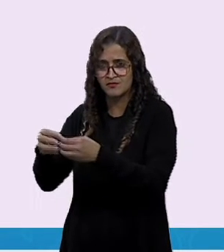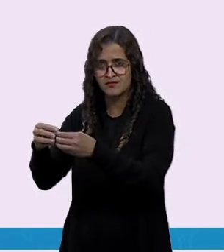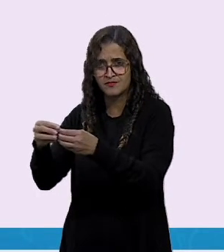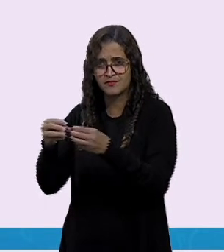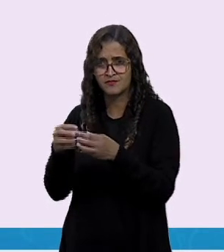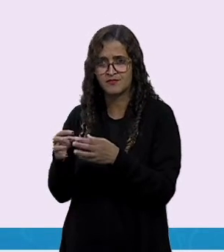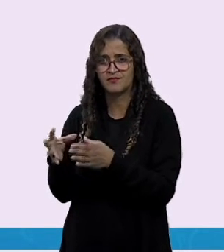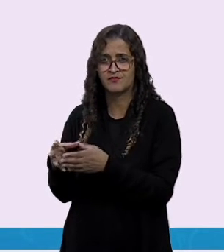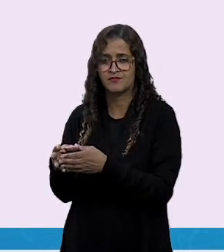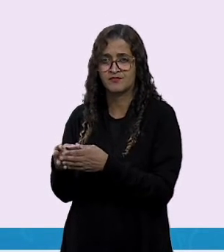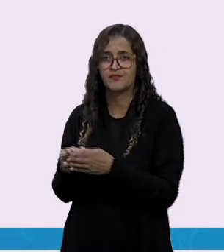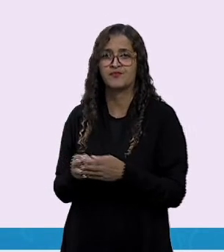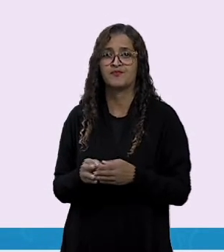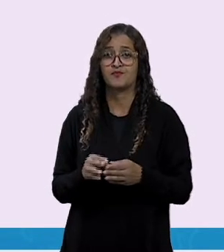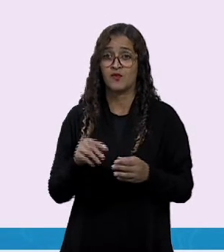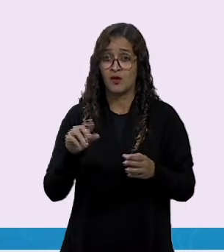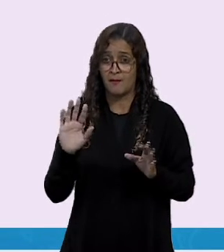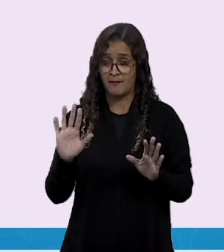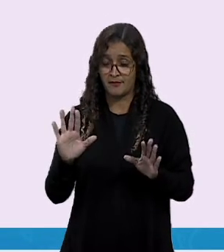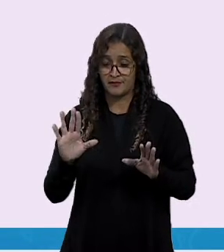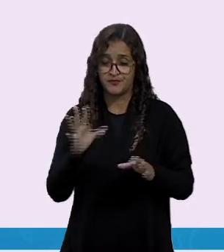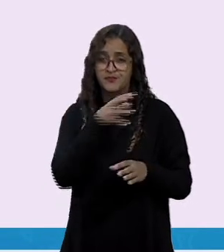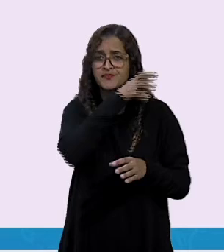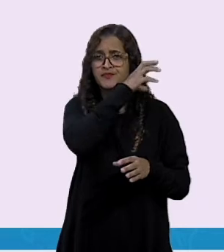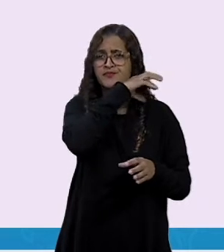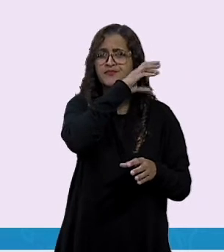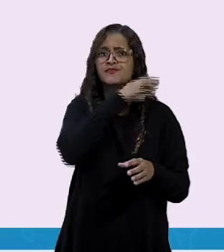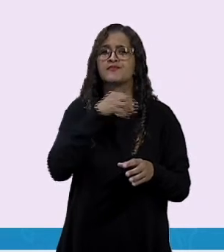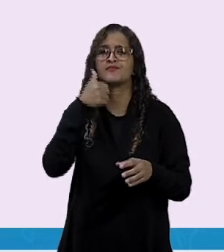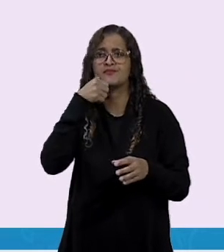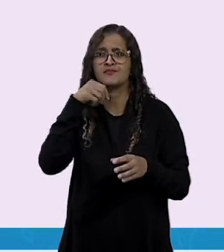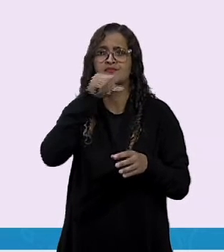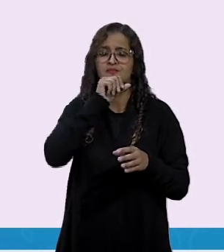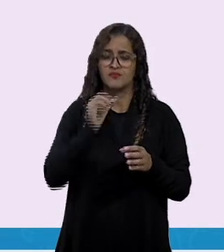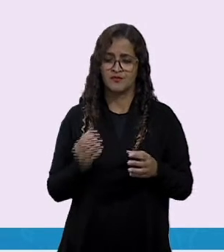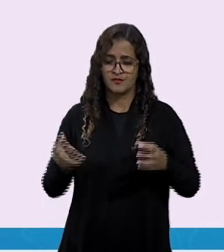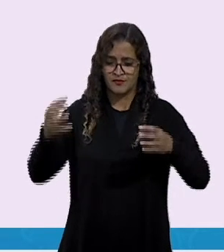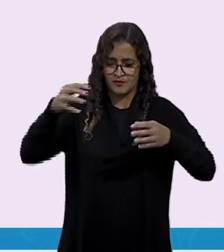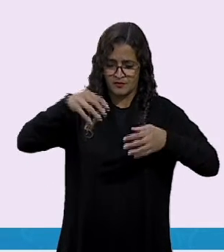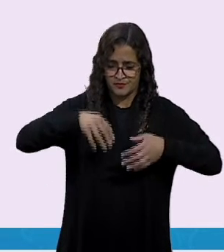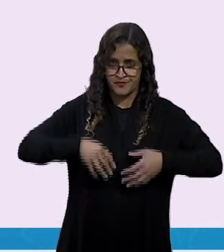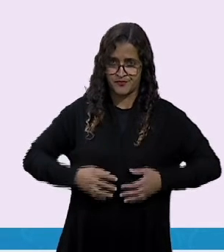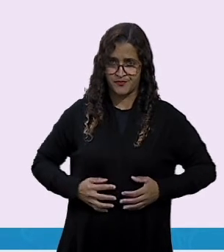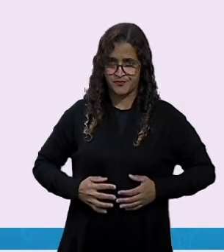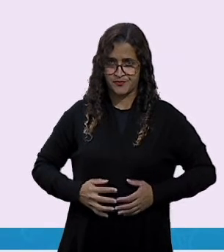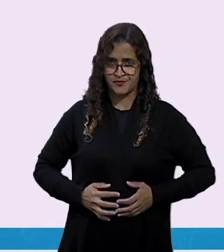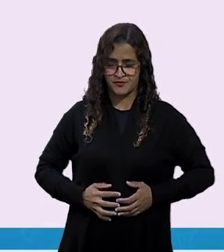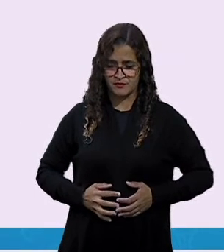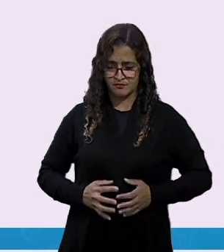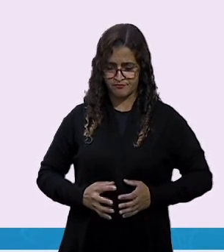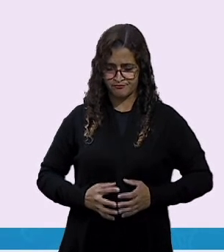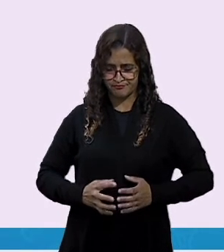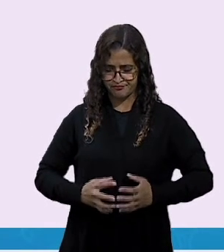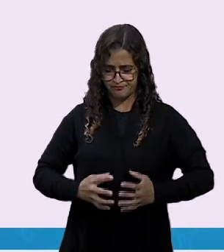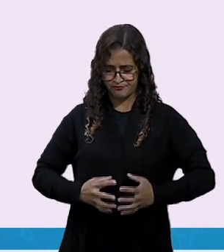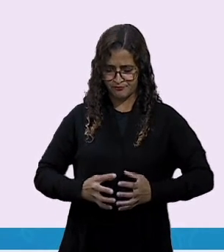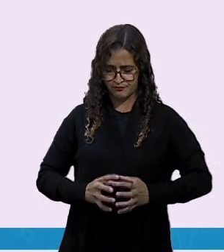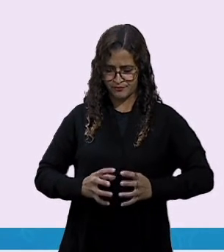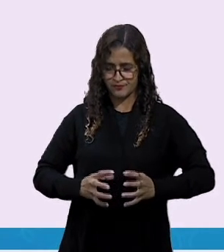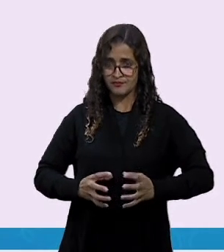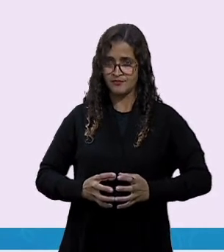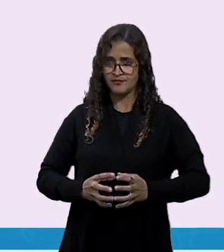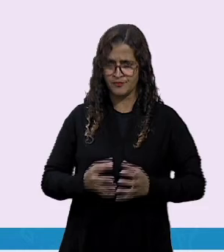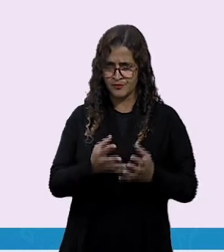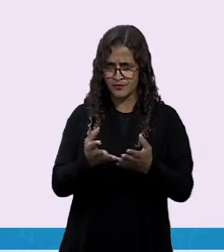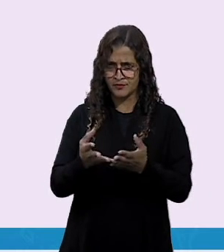gente chama esse período de gestação. Quanto tempo que a gente tem a gestação do ser humano? Você consegue lembrar? Quantos meses a mamãe